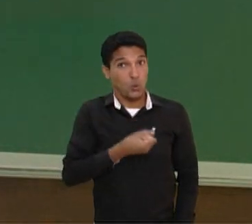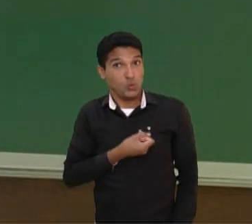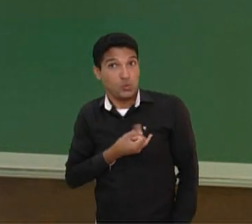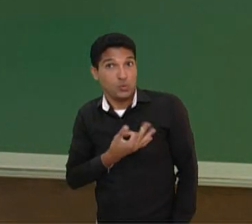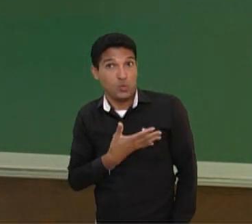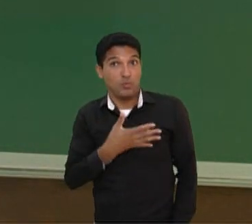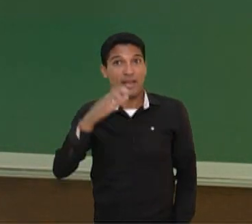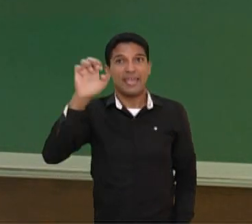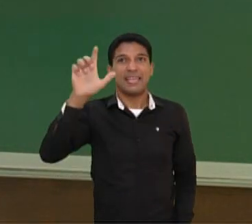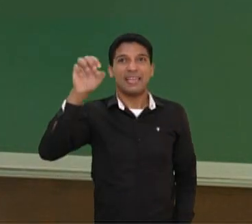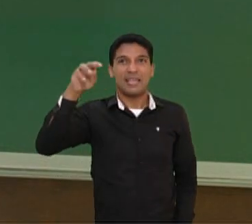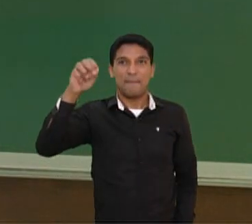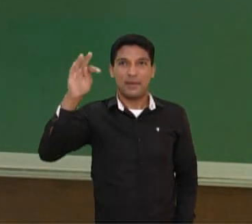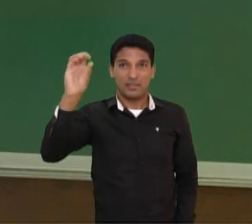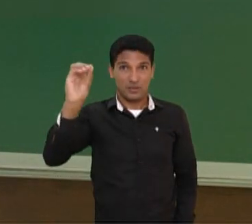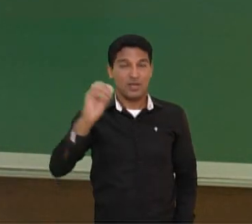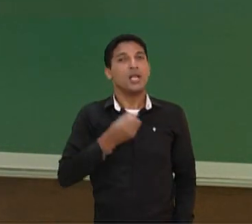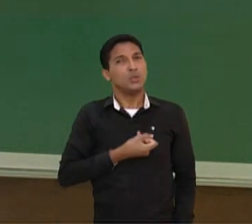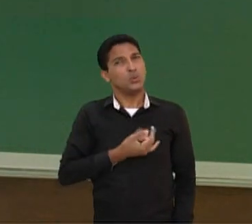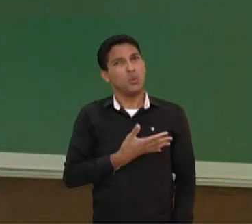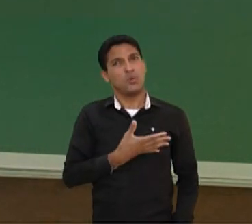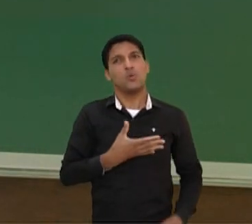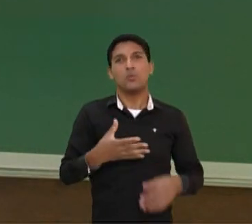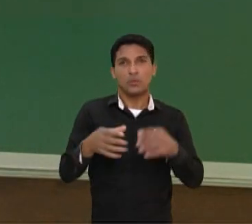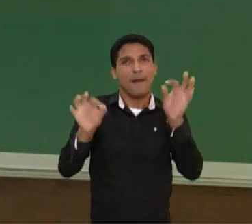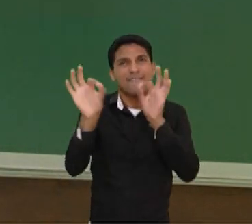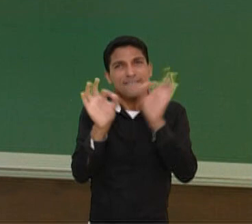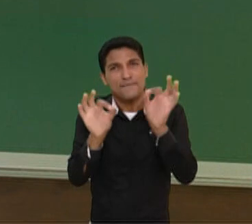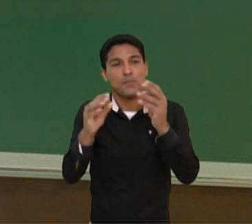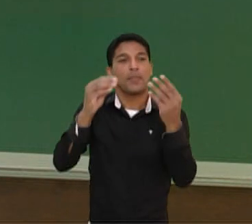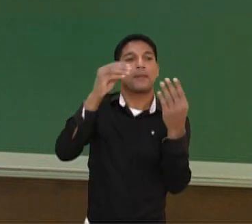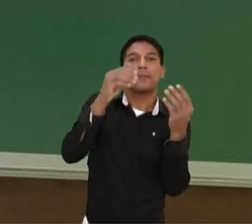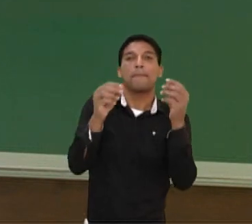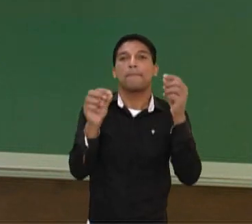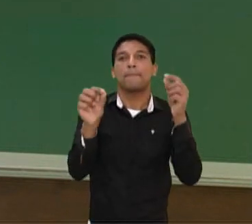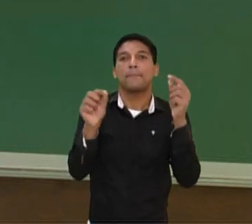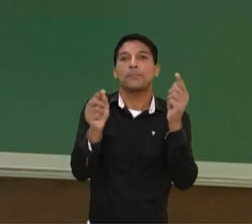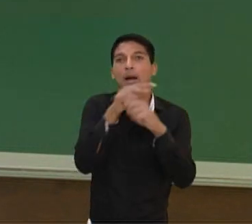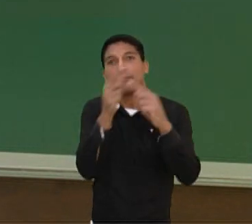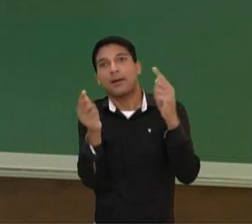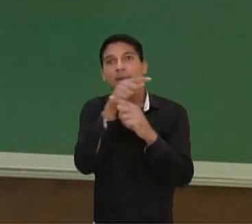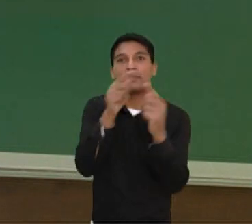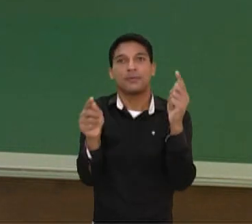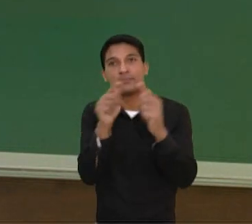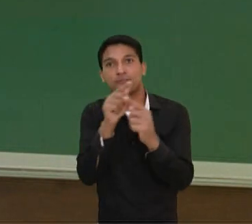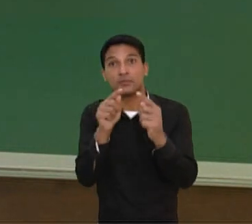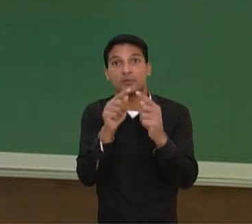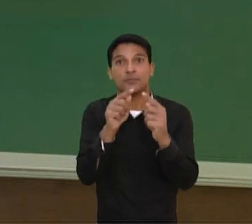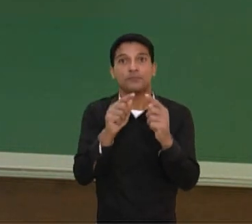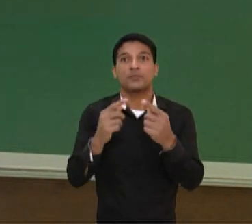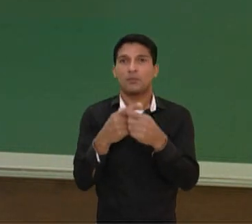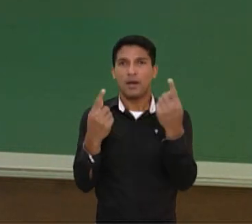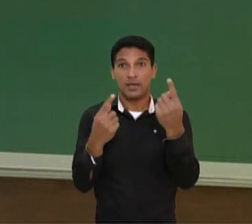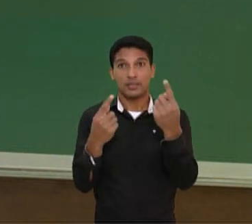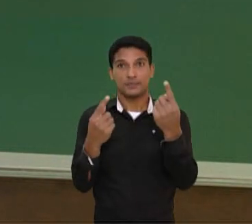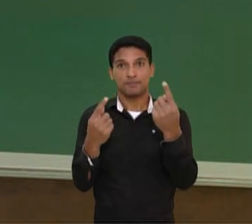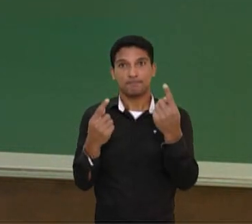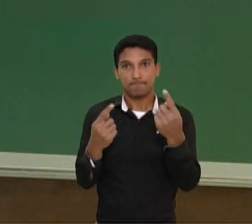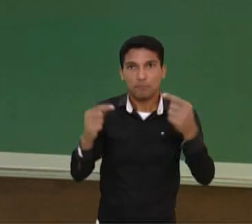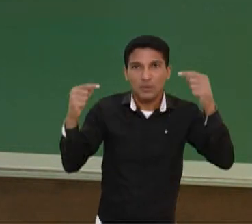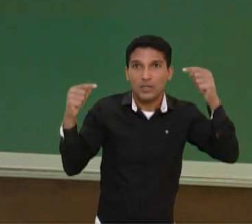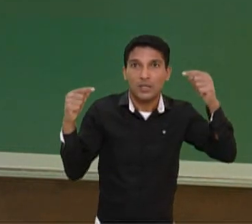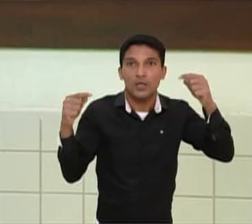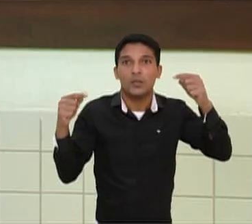permutações entre eles, certo? Já no arranjo, nós usamos apenas alguns elementos, não precisa combinar